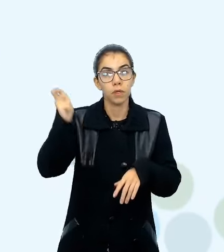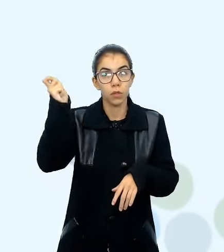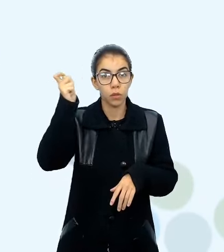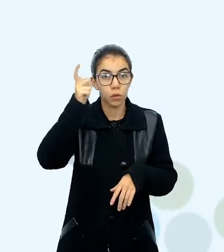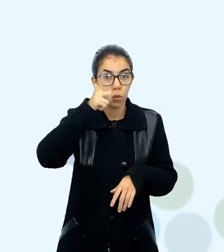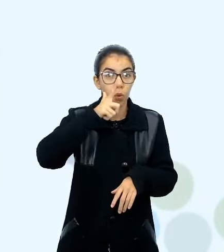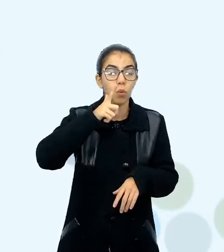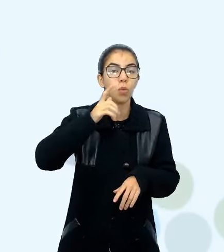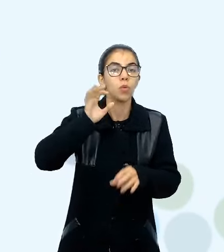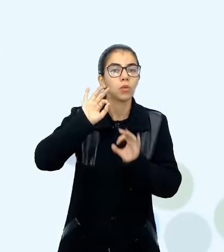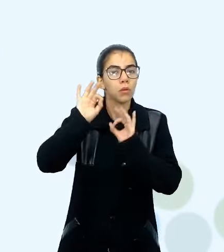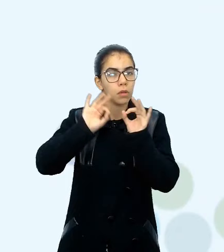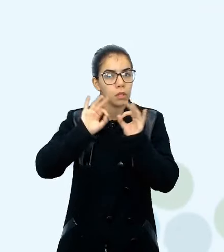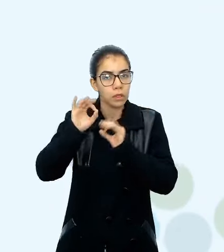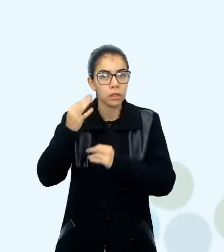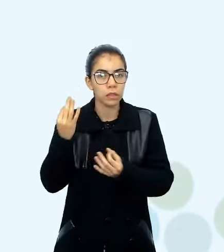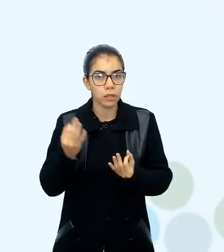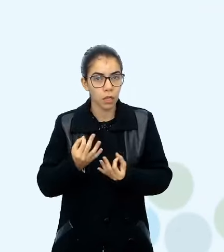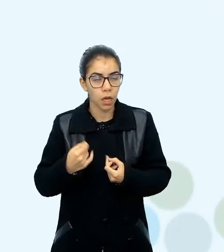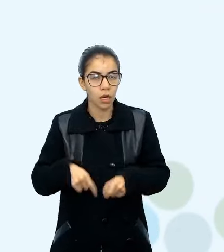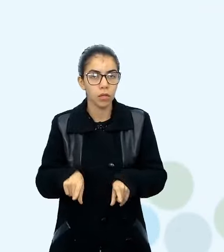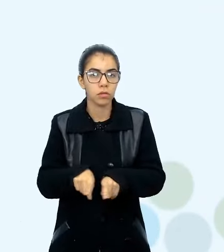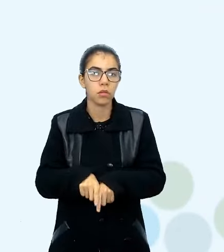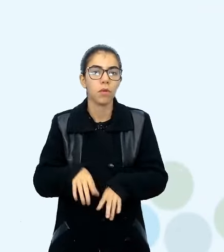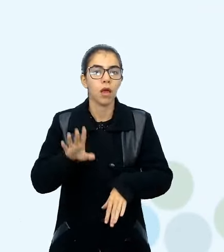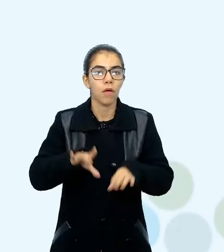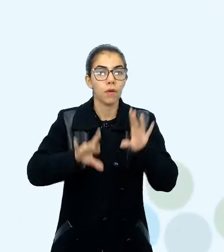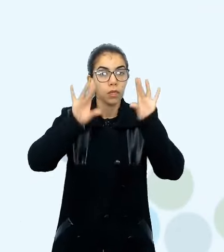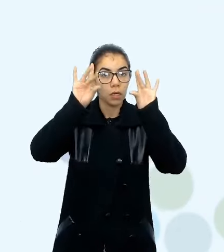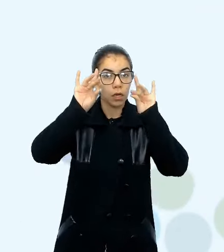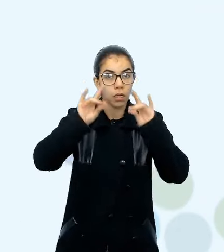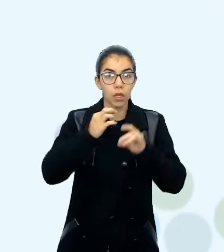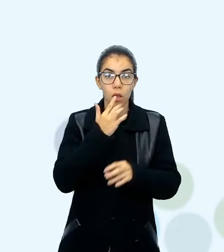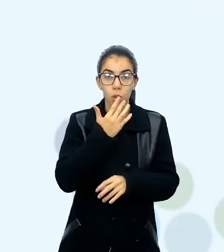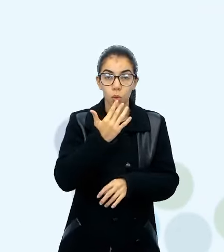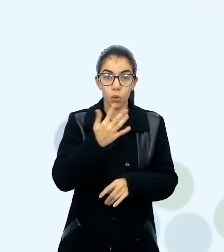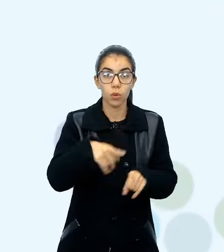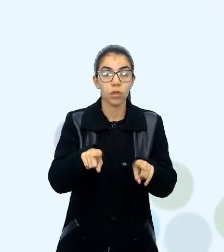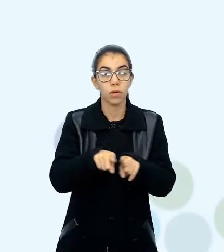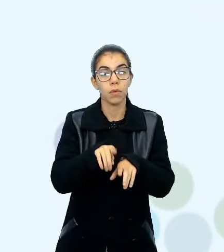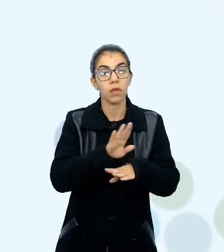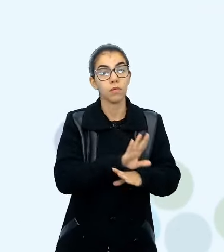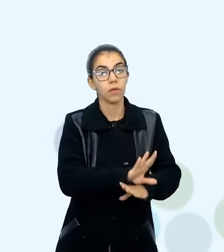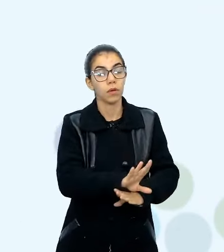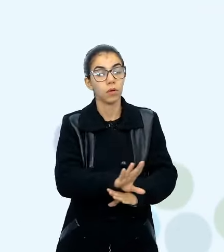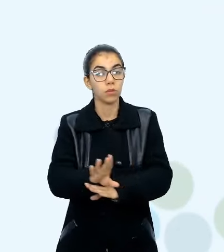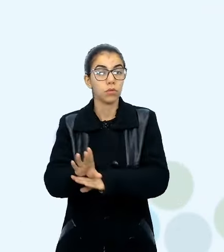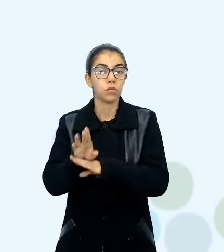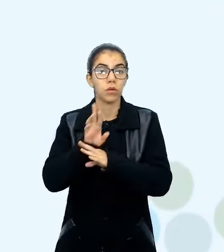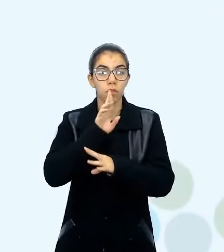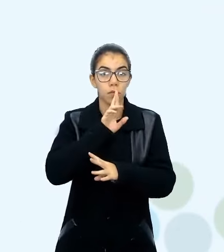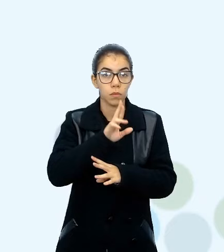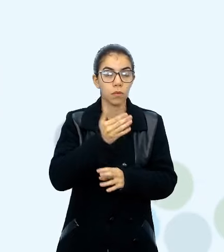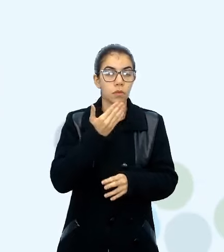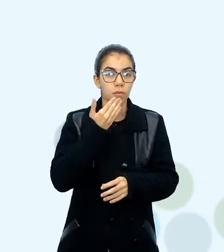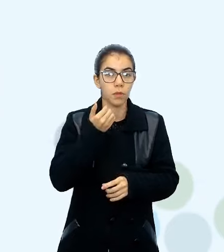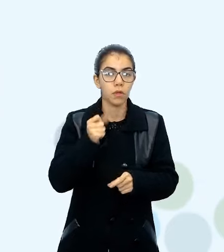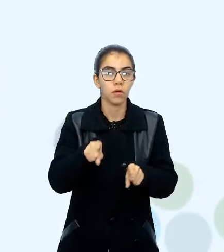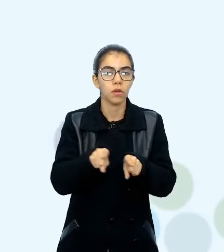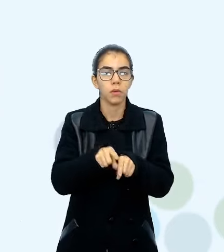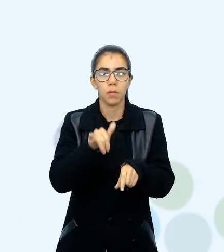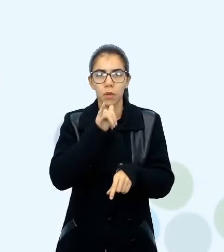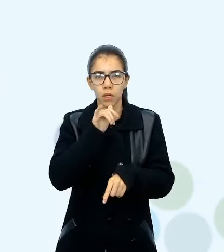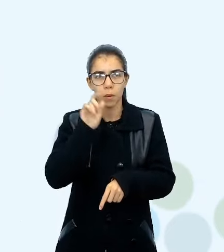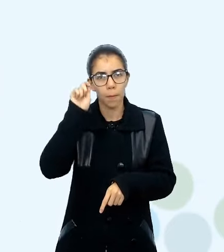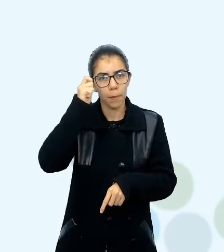pouca luz, né? Com contrastes de cores que vão trazer para ela respostas melhores, como o